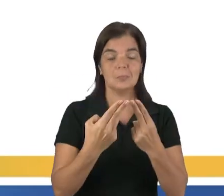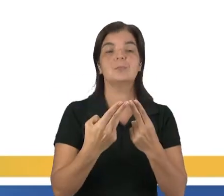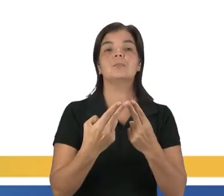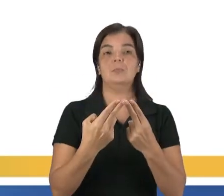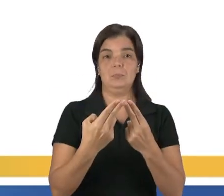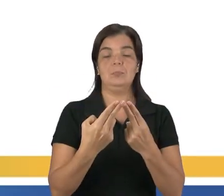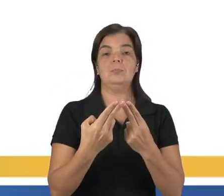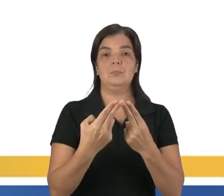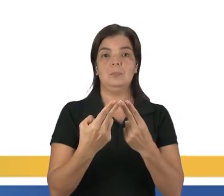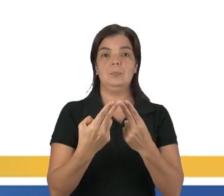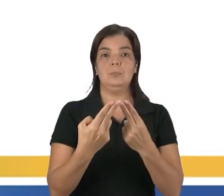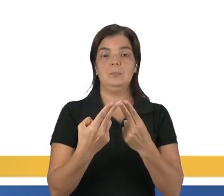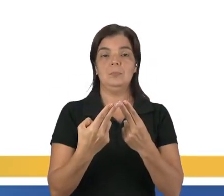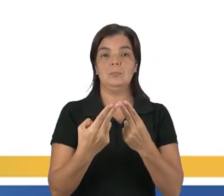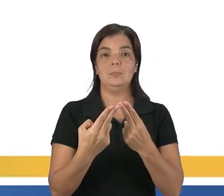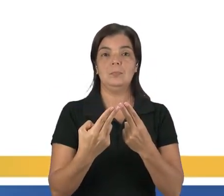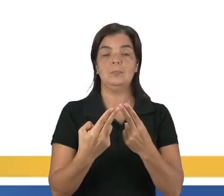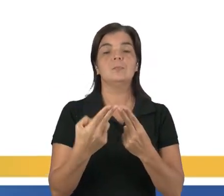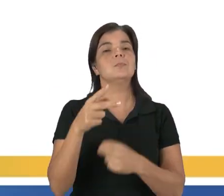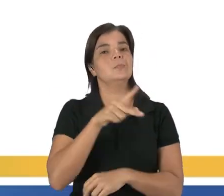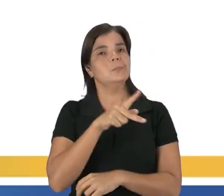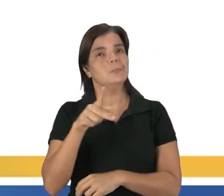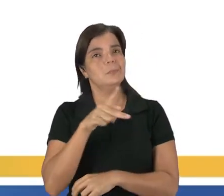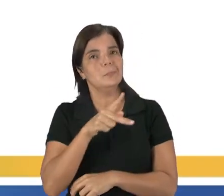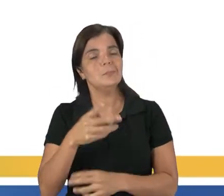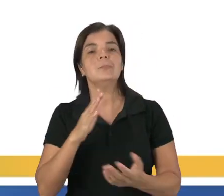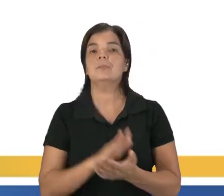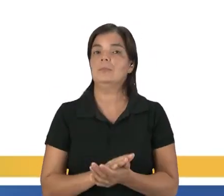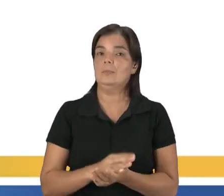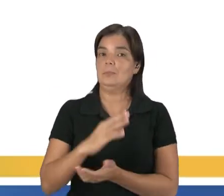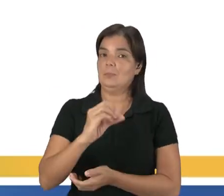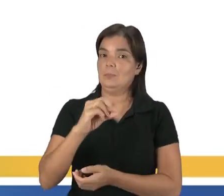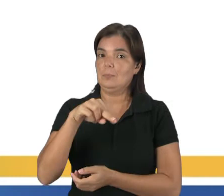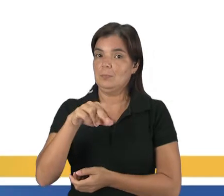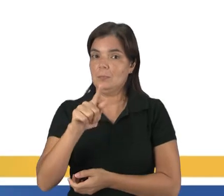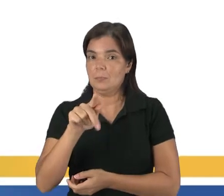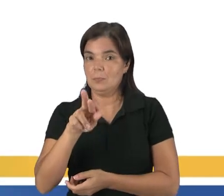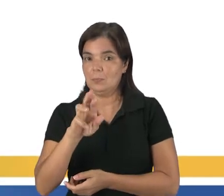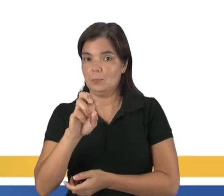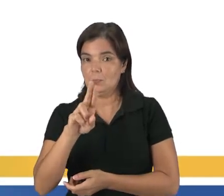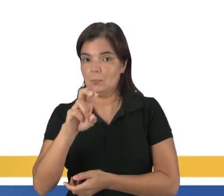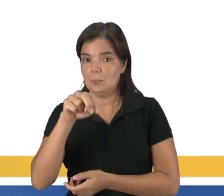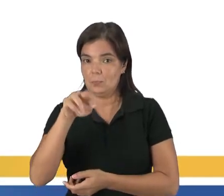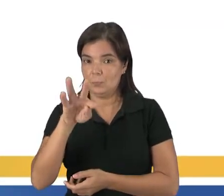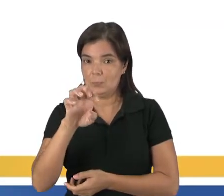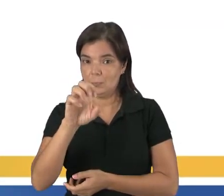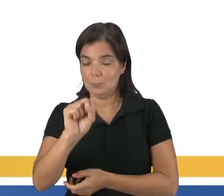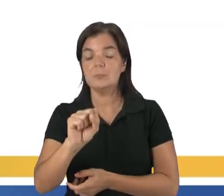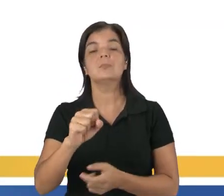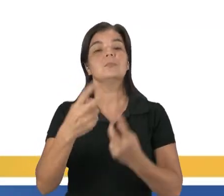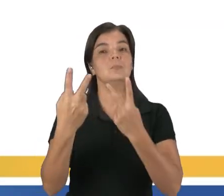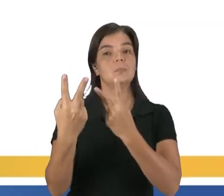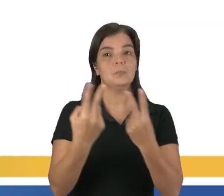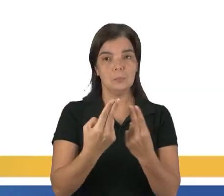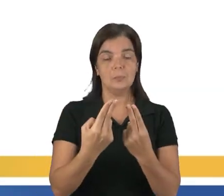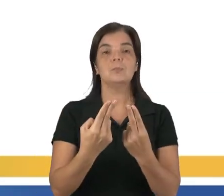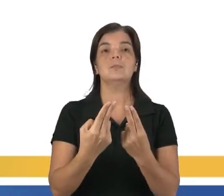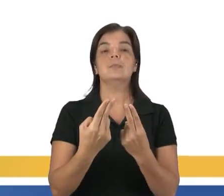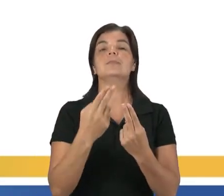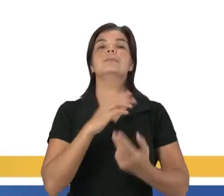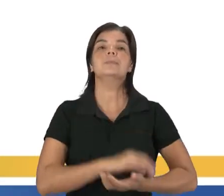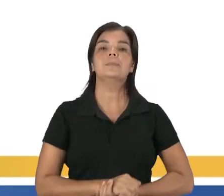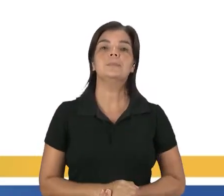lados congruentes. Professor, o que são congruentes? Na geometria, dizemos que congruentes são que têm